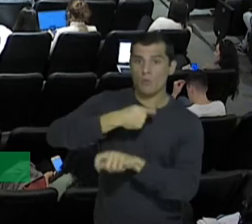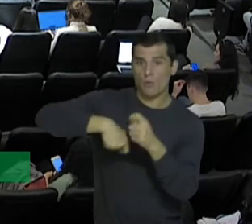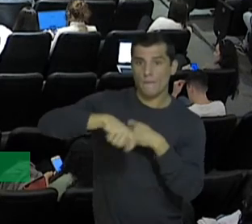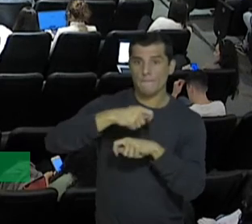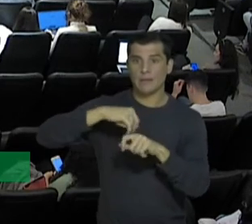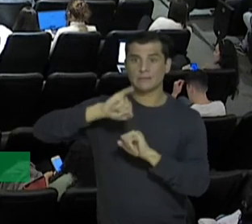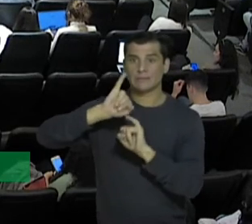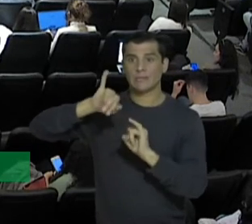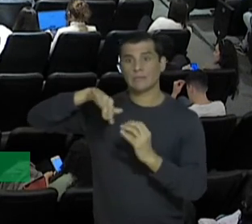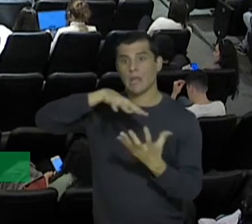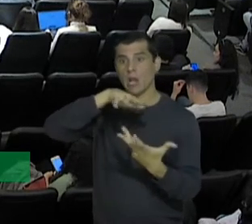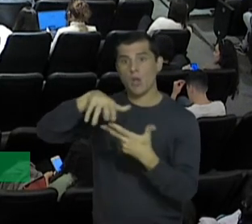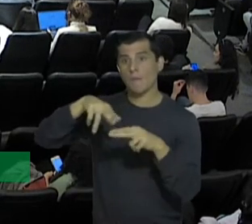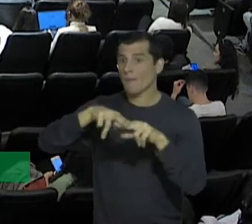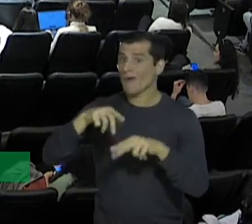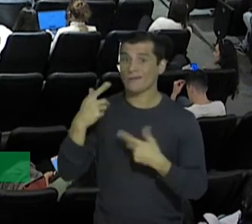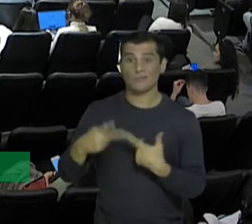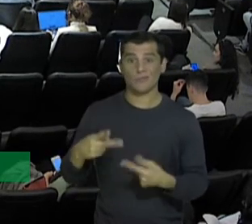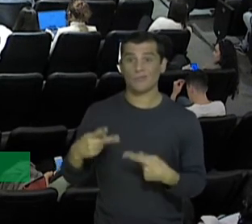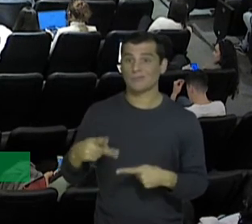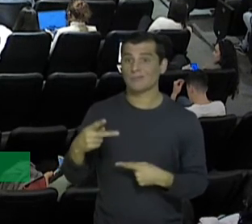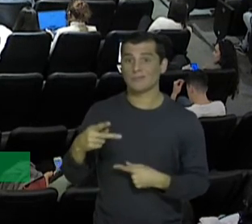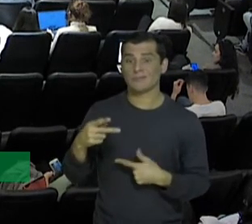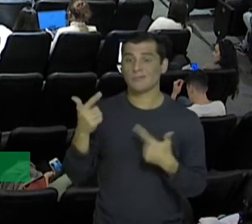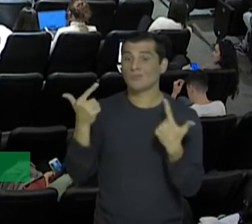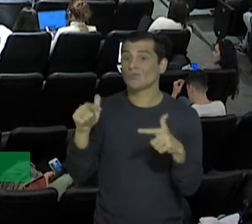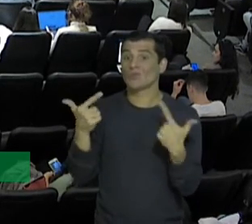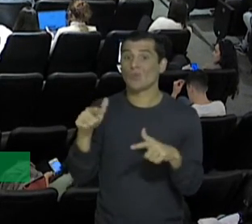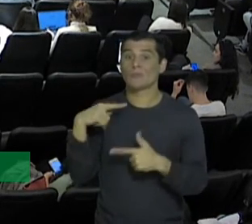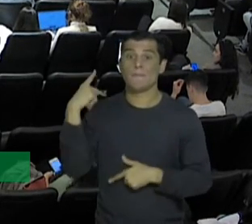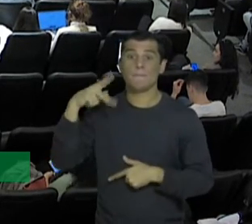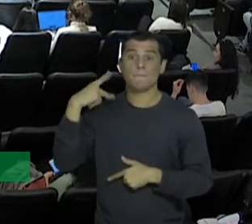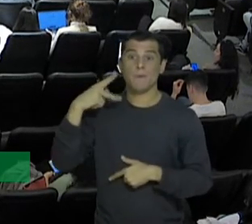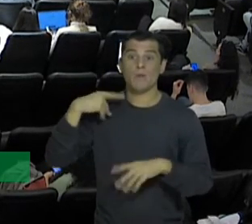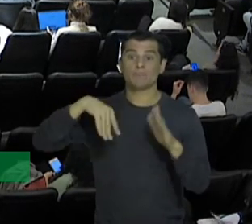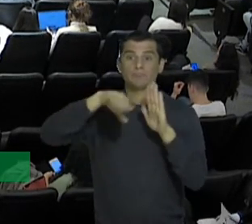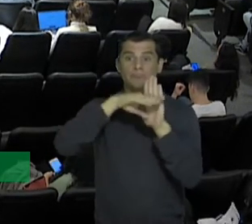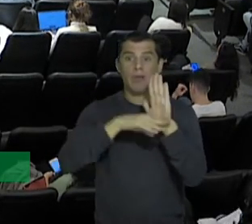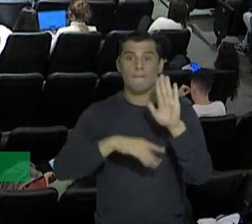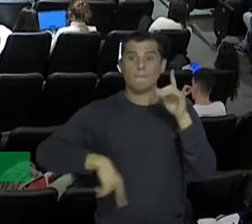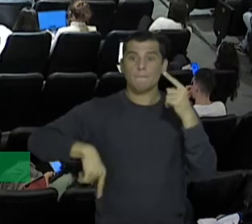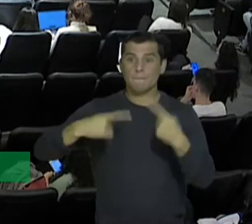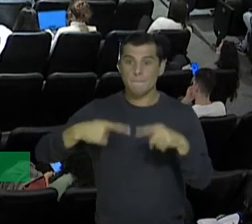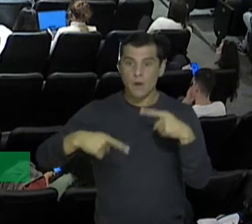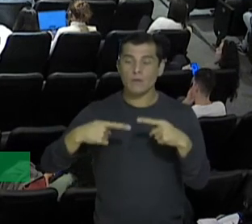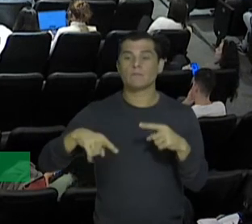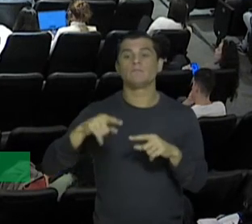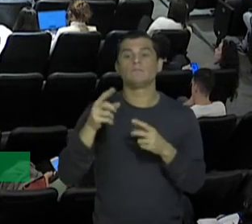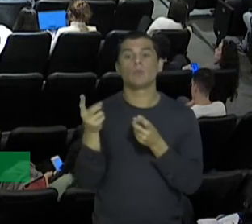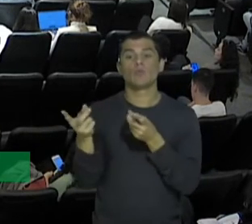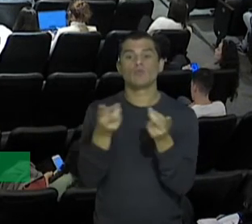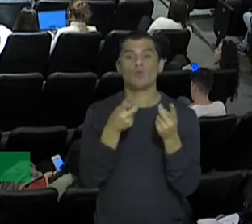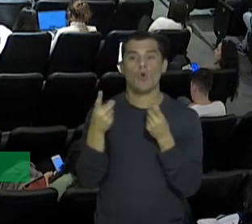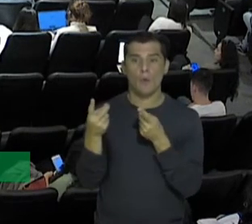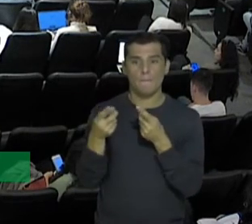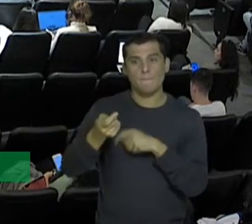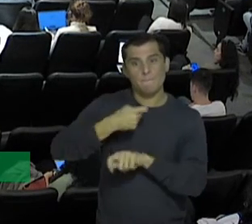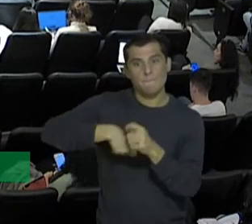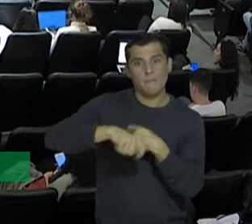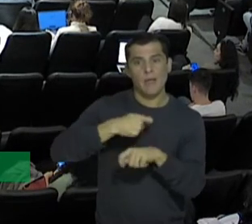nós não temos política Internacional e nós ainda estamos esperando que seja definida Qual é a política de Neo